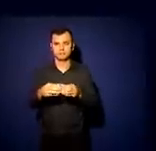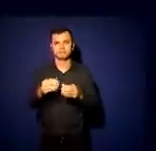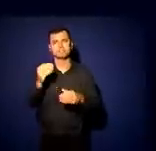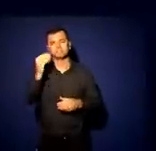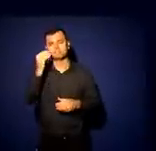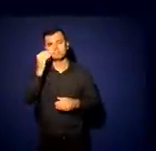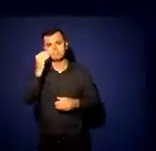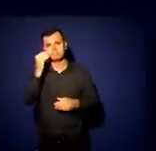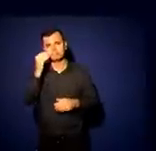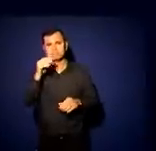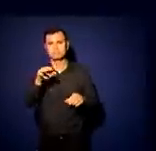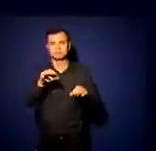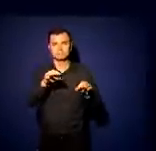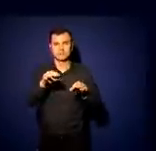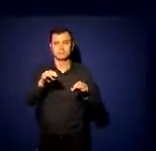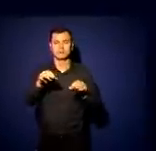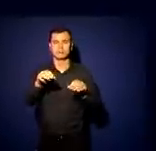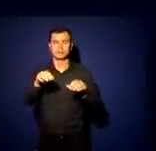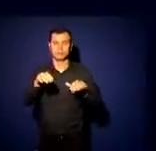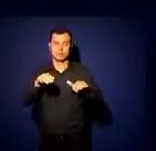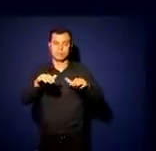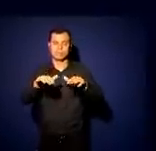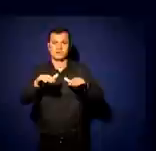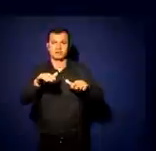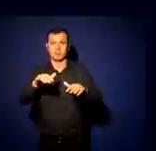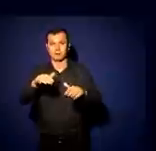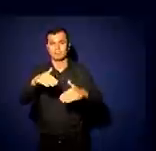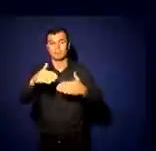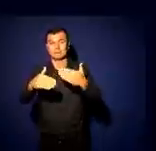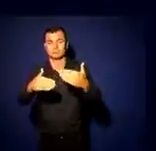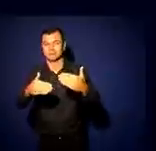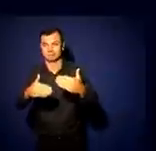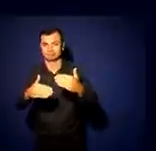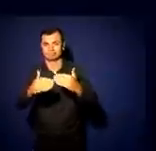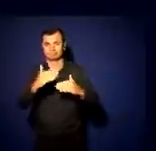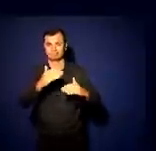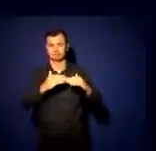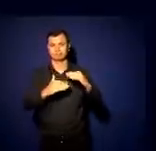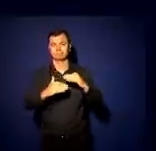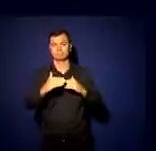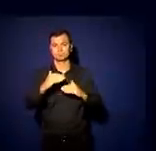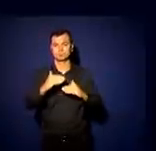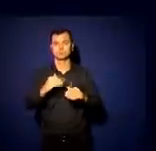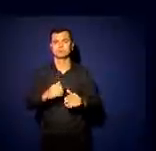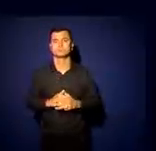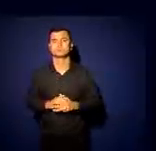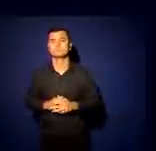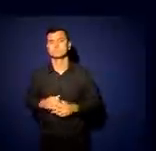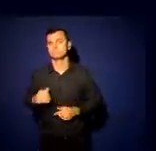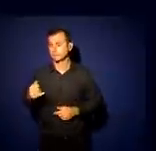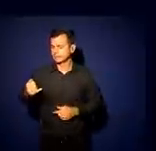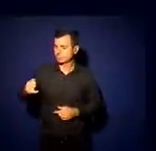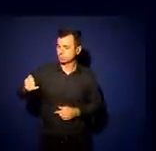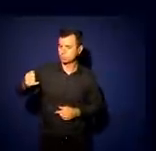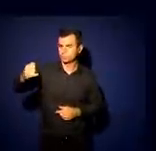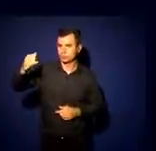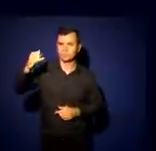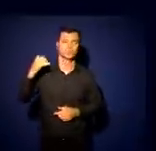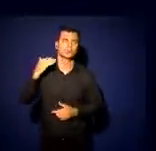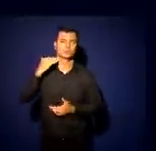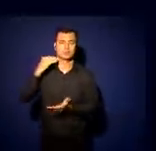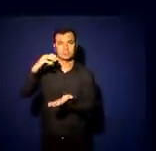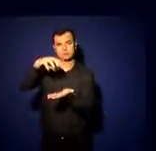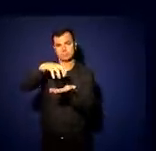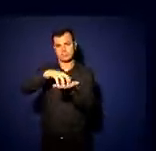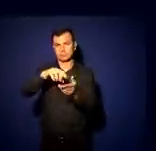se expor esse esse movimento e acabou tendo que Rico a que é uma agenda de o juros aqui né o banco central fez